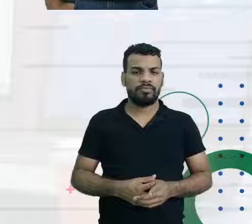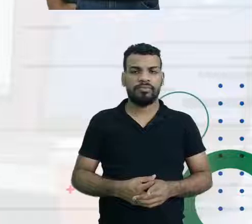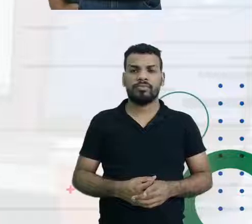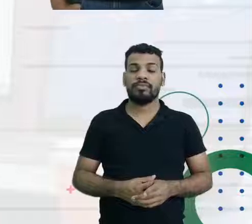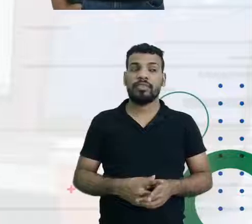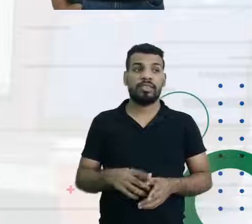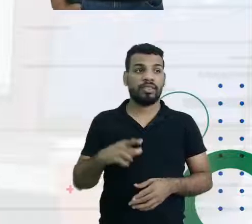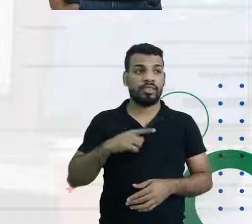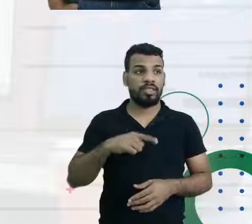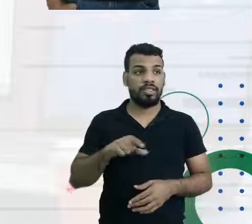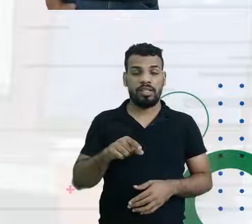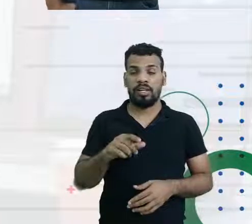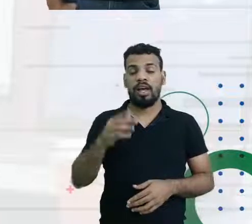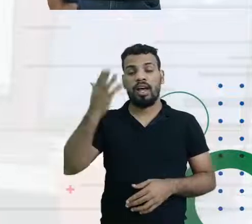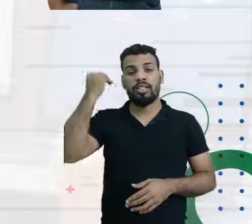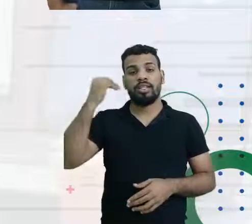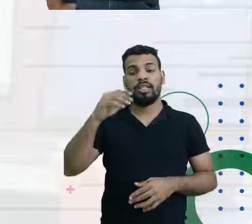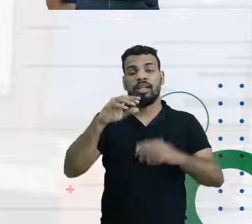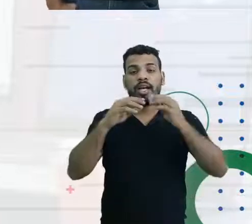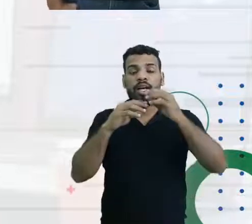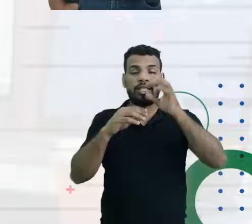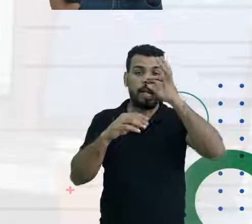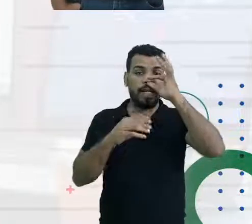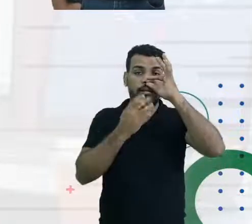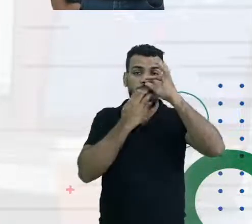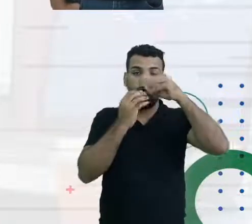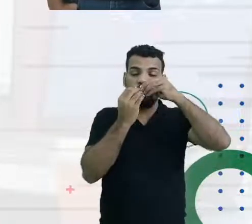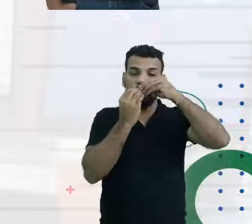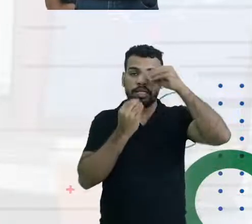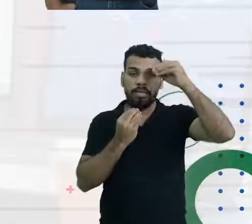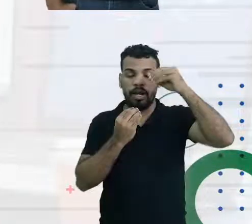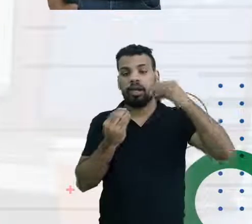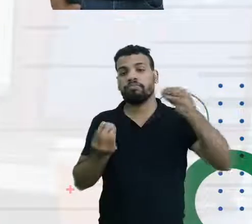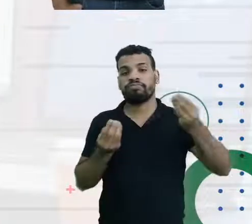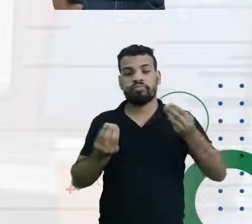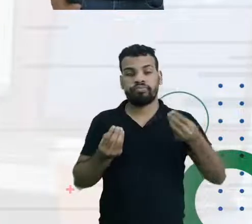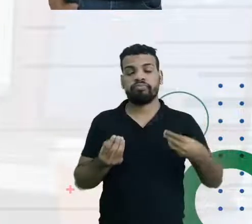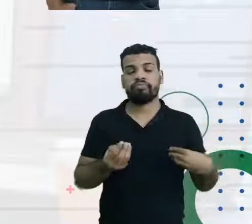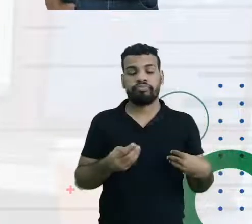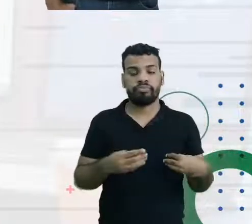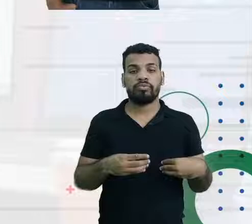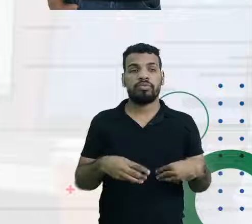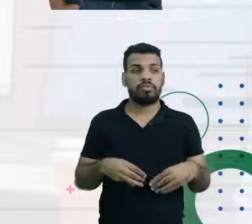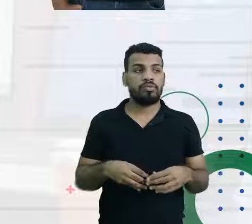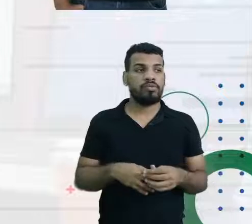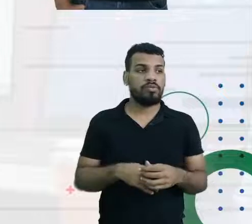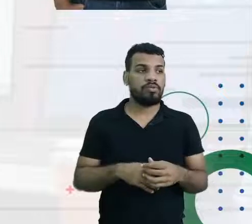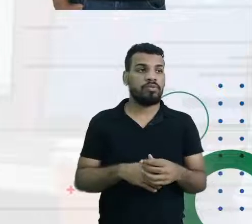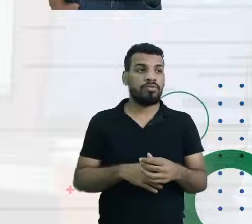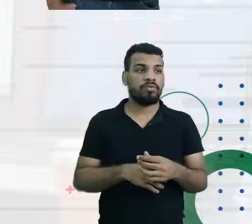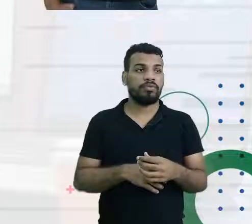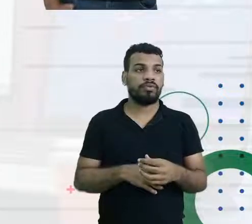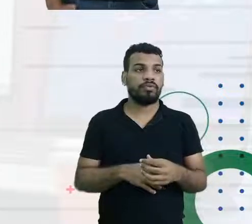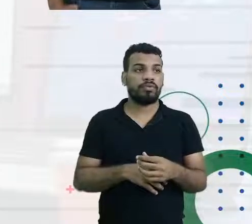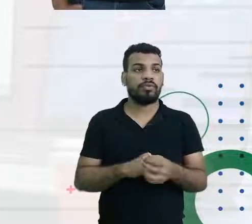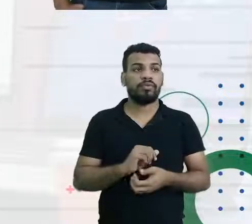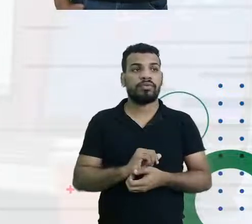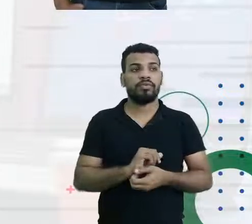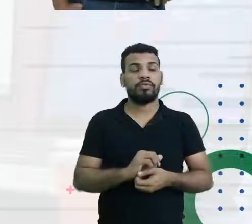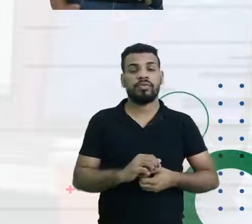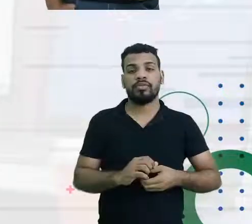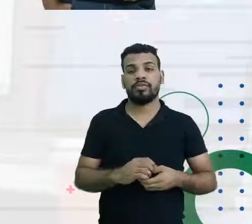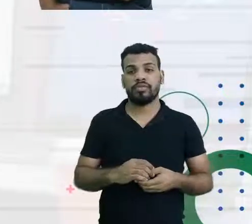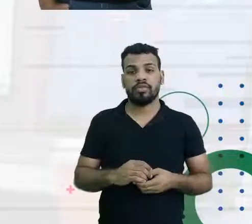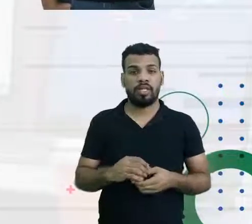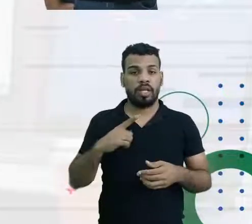separar o nariz da boca do Mario. E a solução foi colocar o bigode, né? Que hoje é o maior símbolo de um dos maiores